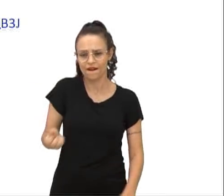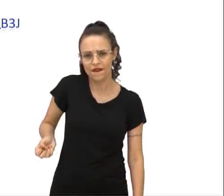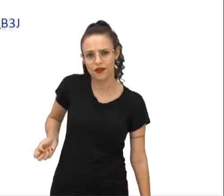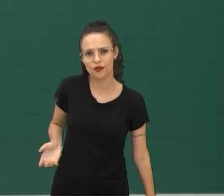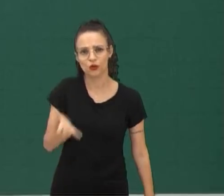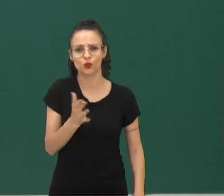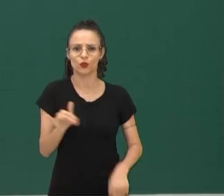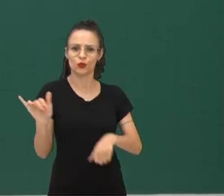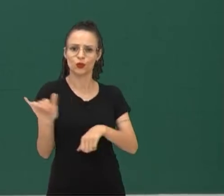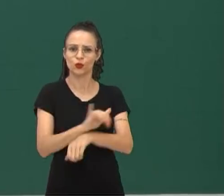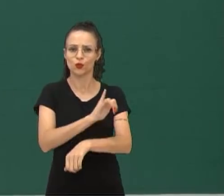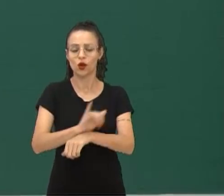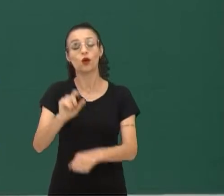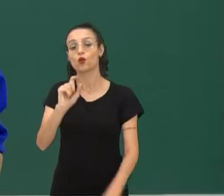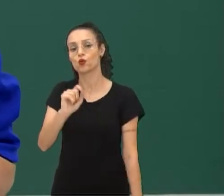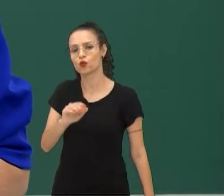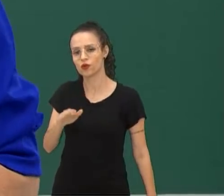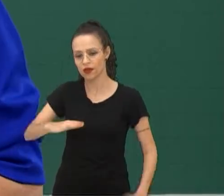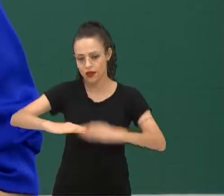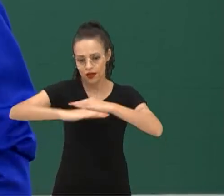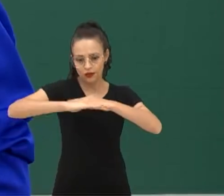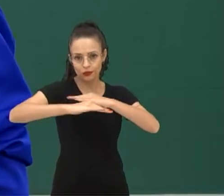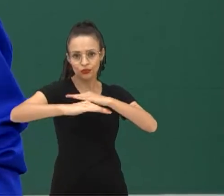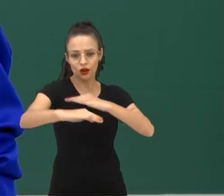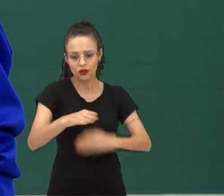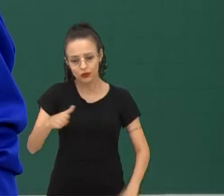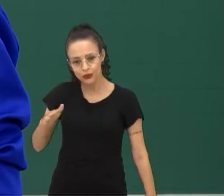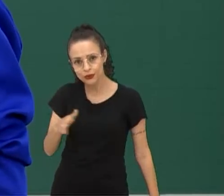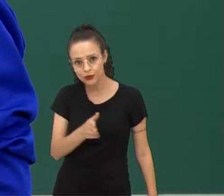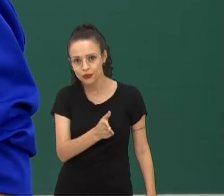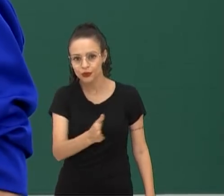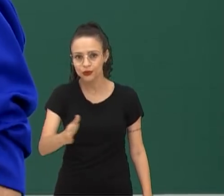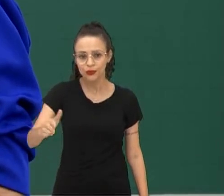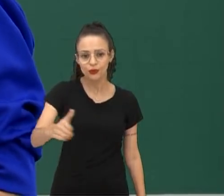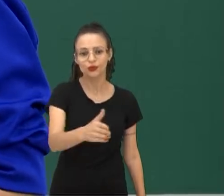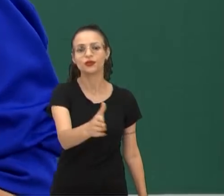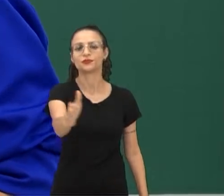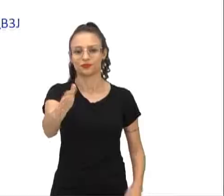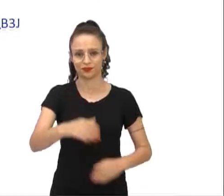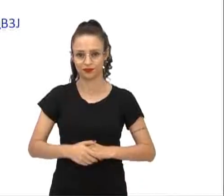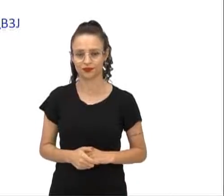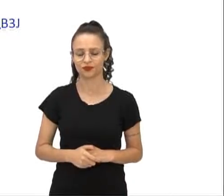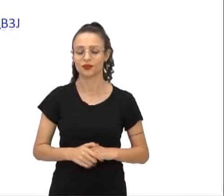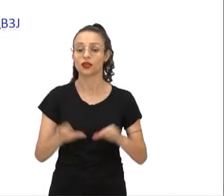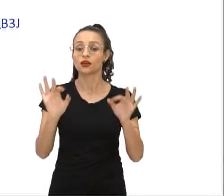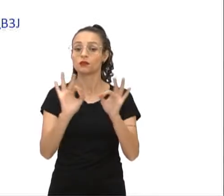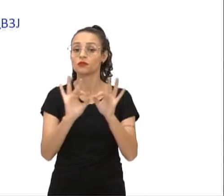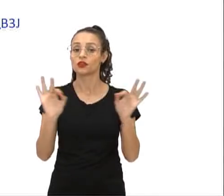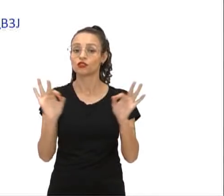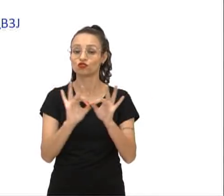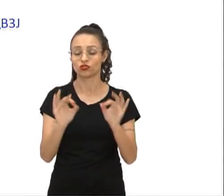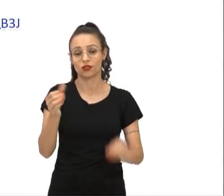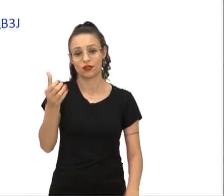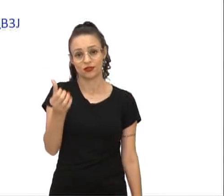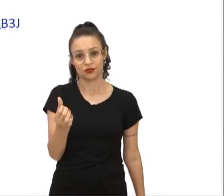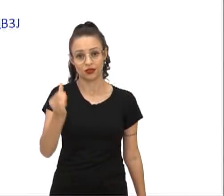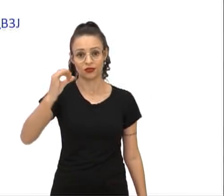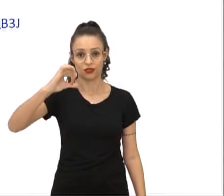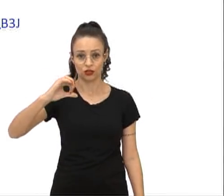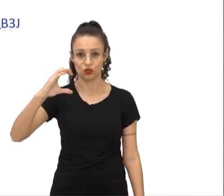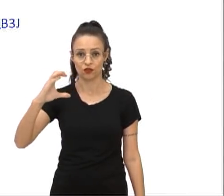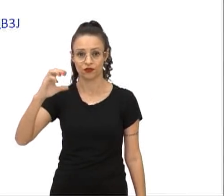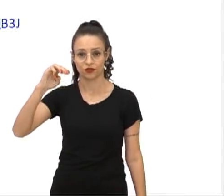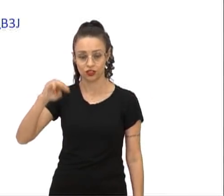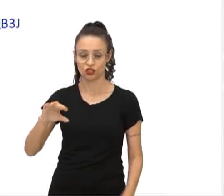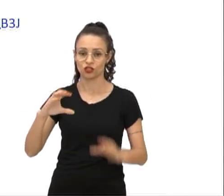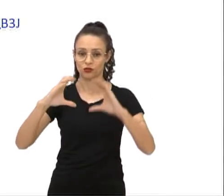né? Aquilo de fazer a bola andar em curva na pista. O tamanho da bola vai de 69